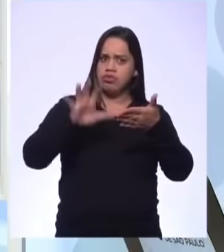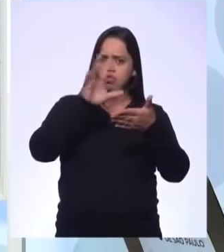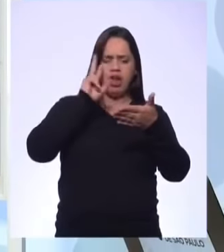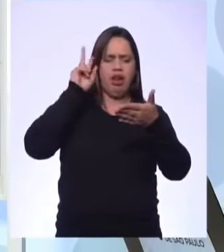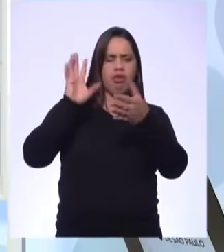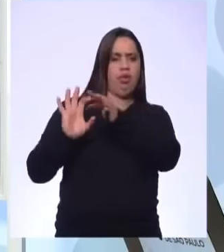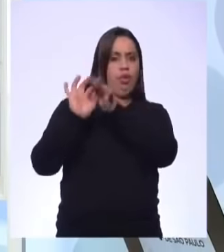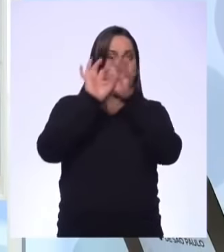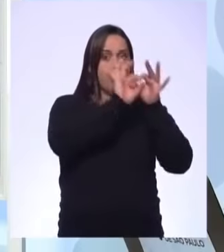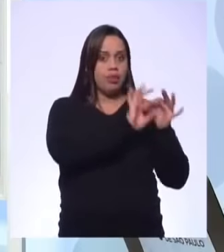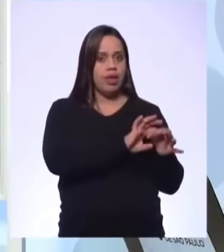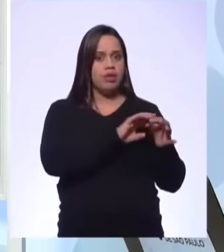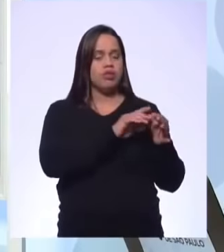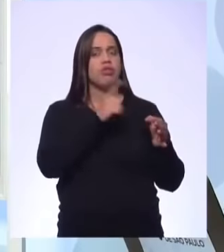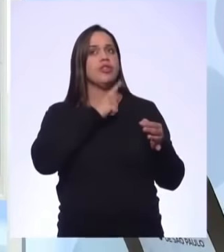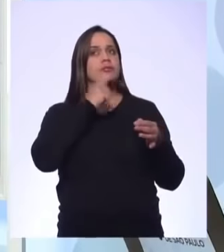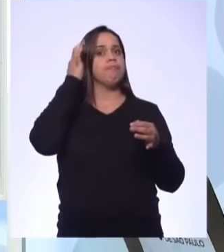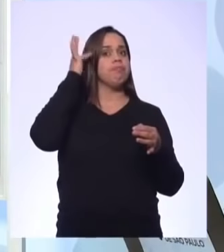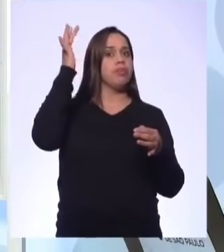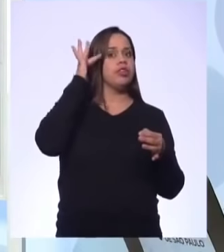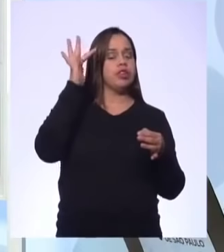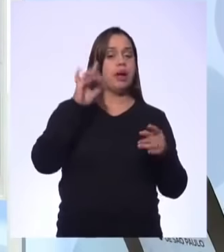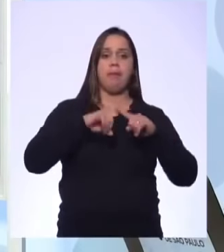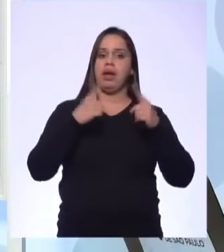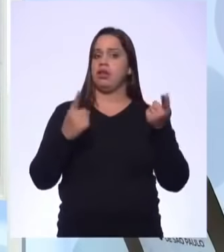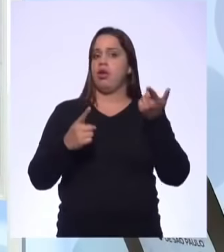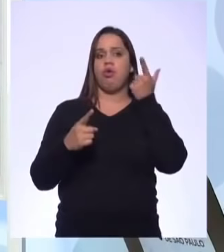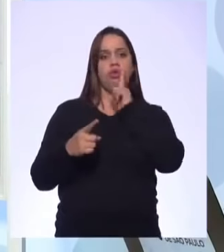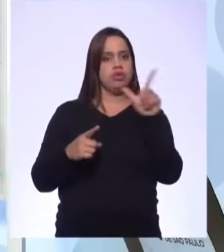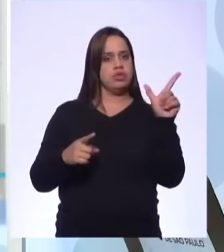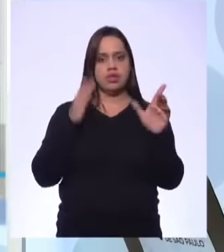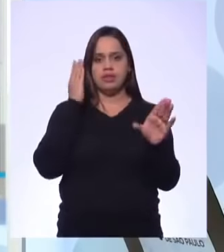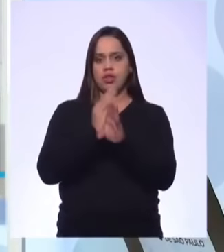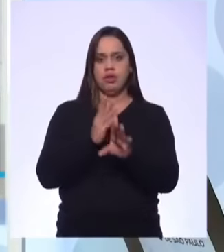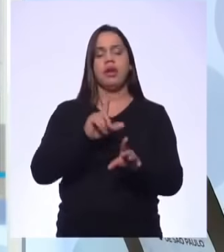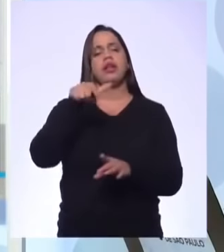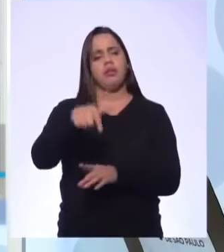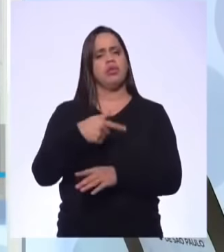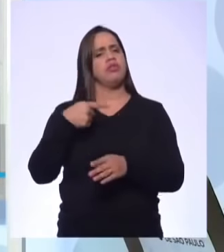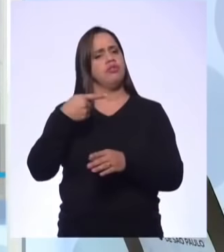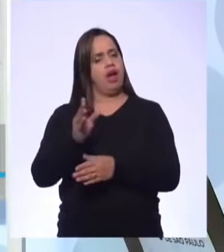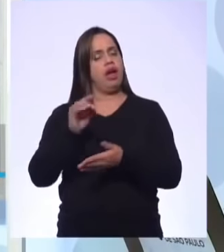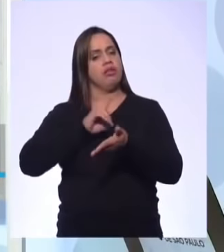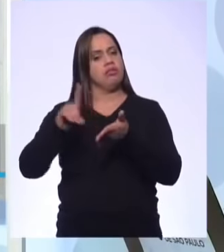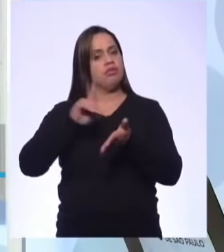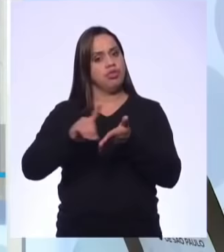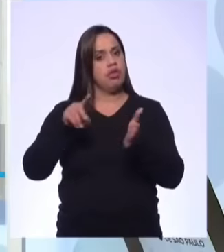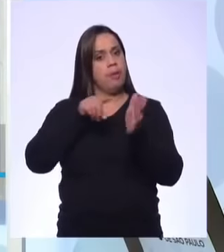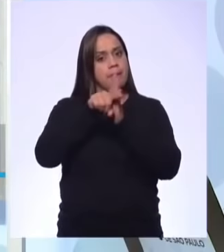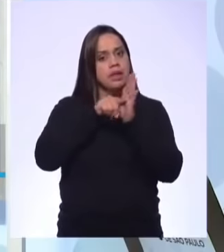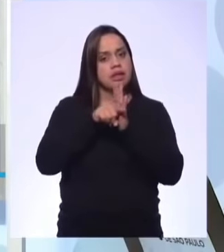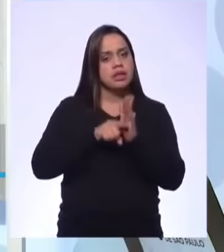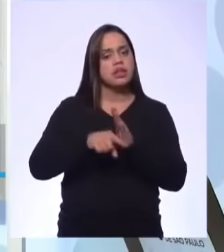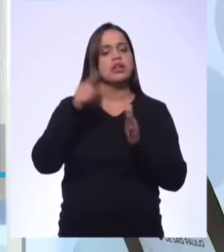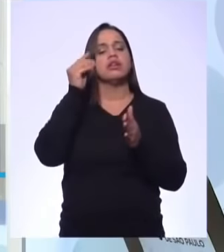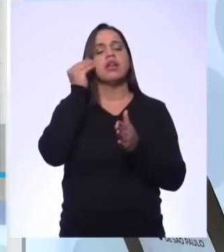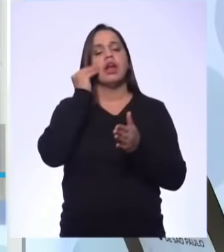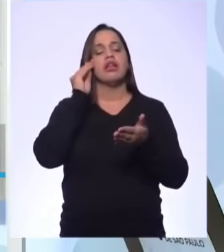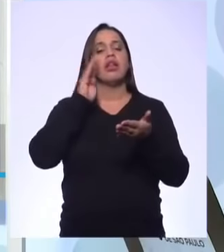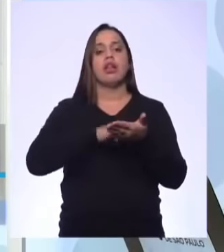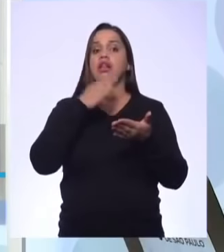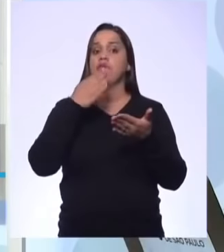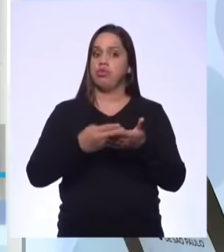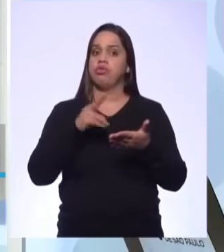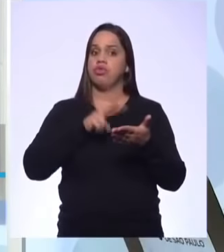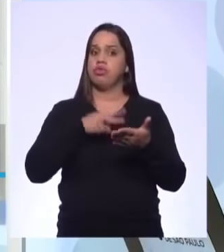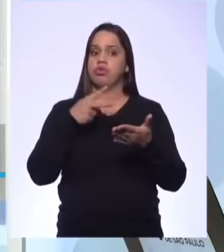contexto geral, eu não conseguir saber, depois você vai lá no dicionário e você olha, tá? Mas essa aqui é uma maneira. Eu sei que aqui